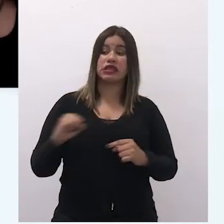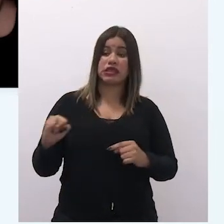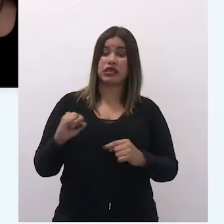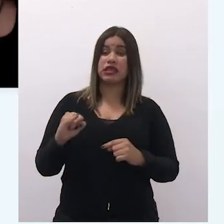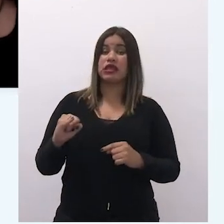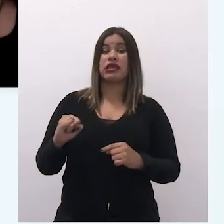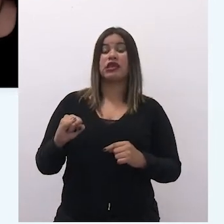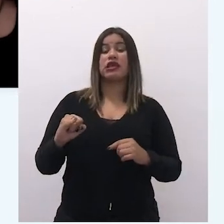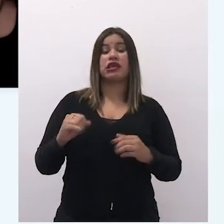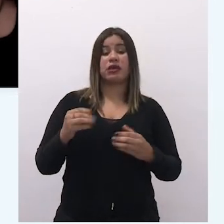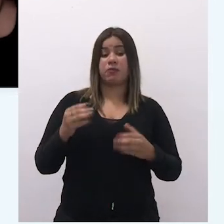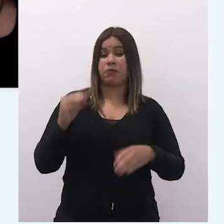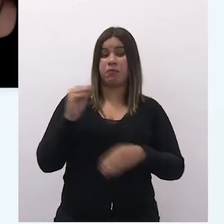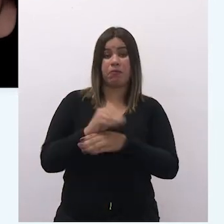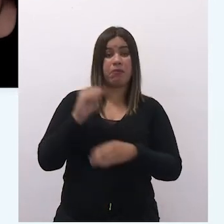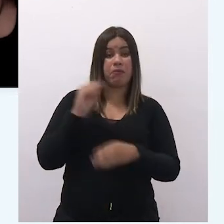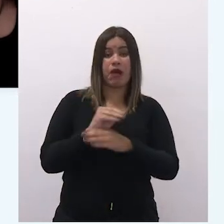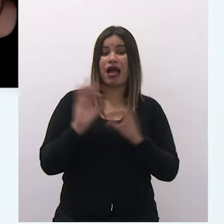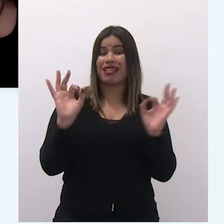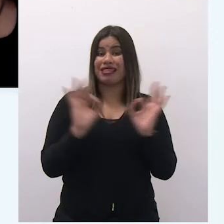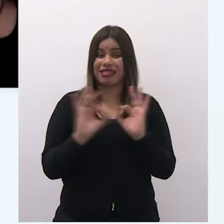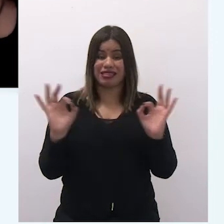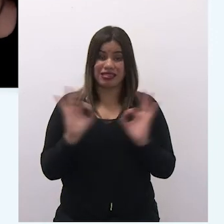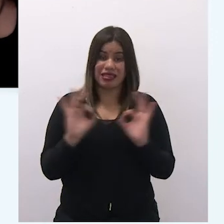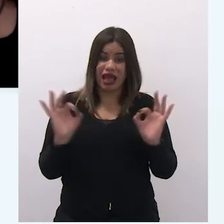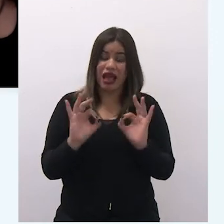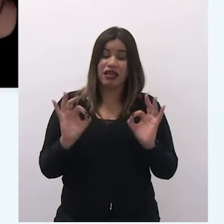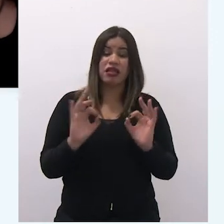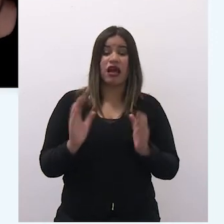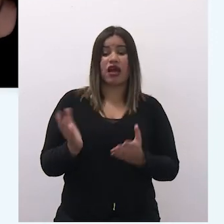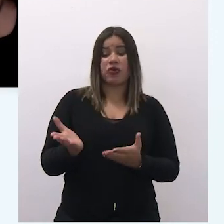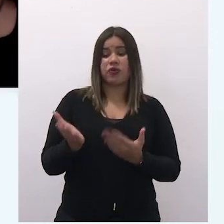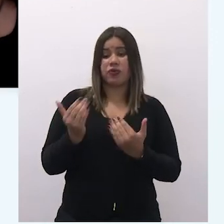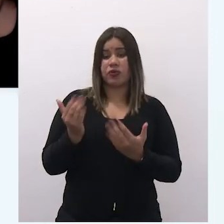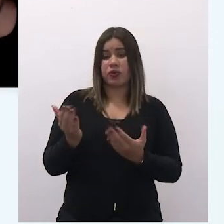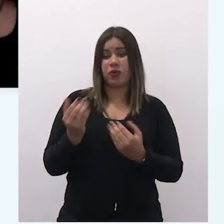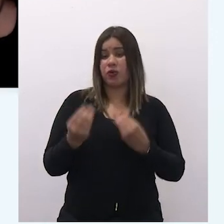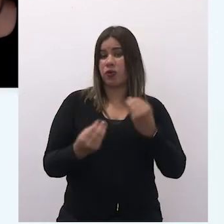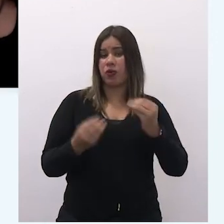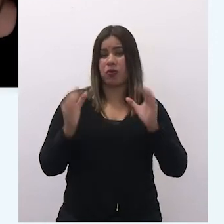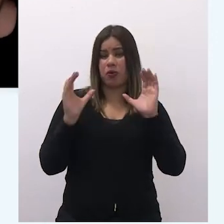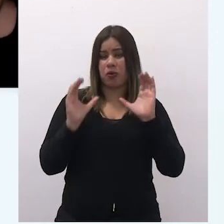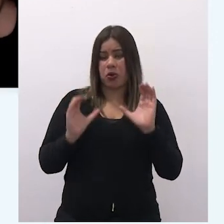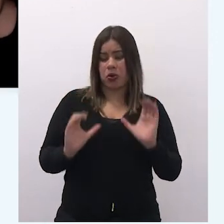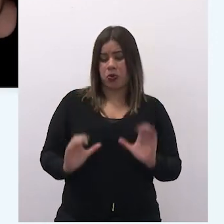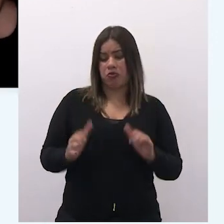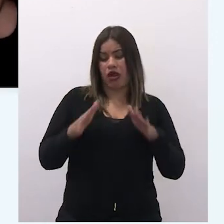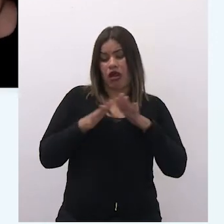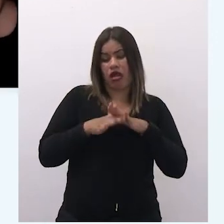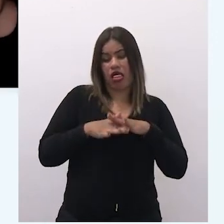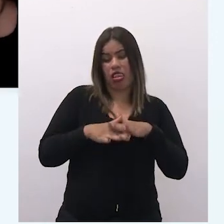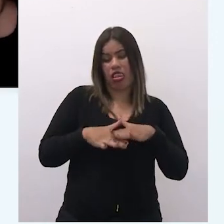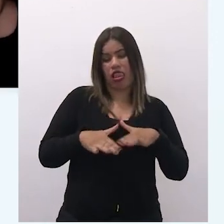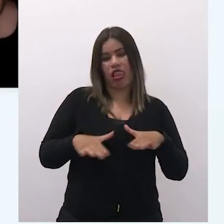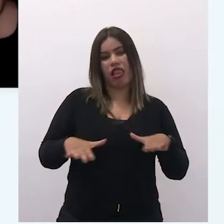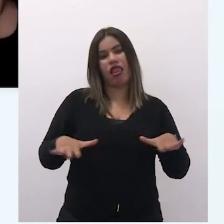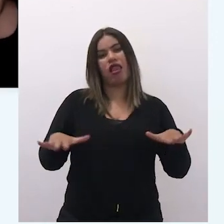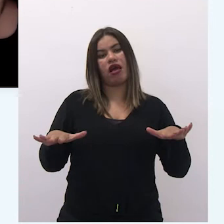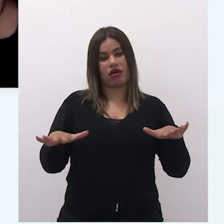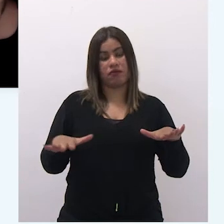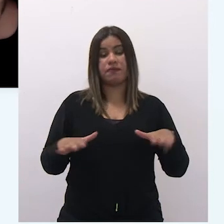as condições, esse jovem tende a ter um comportamento mais apassivado. Então,